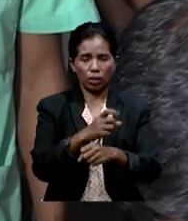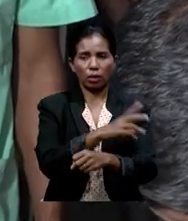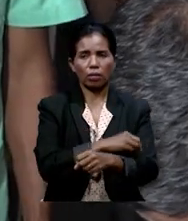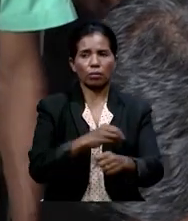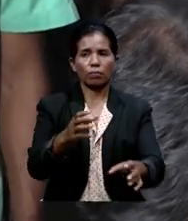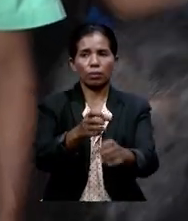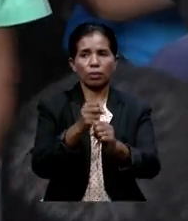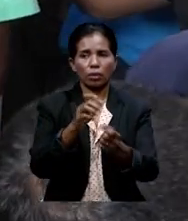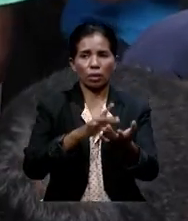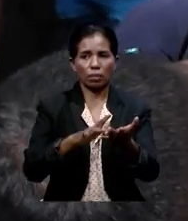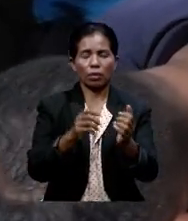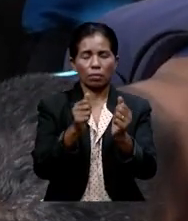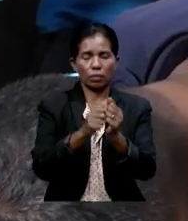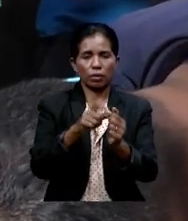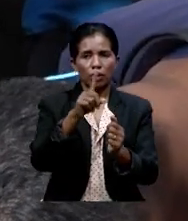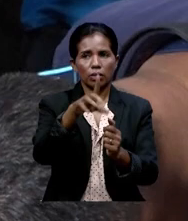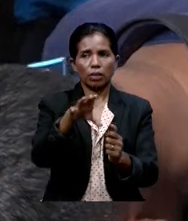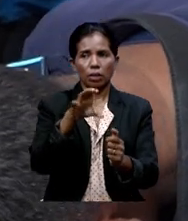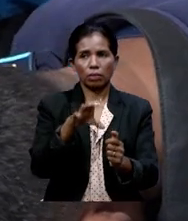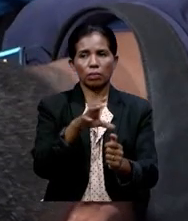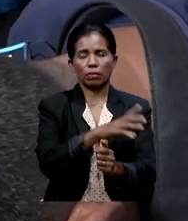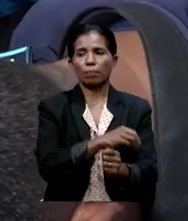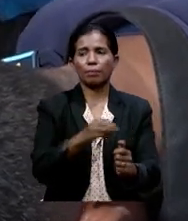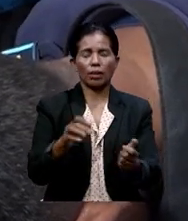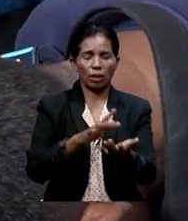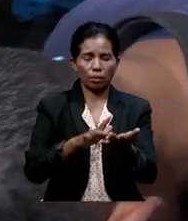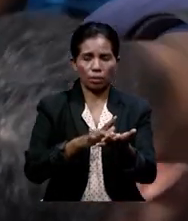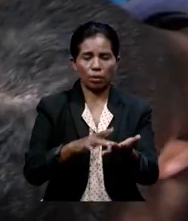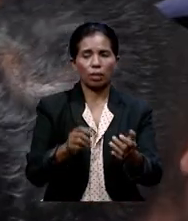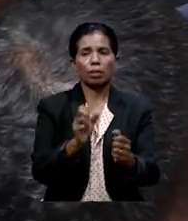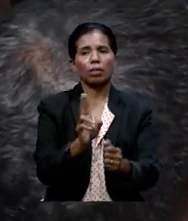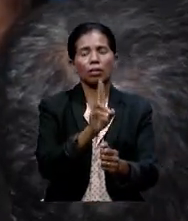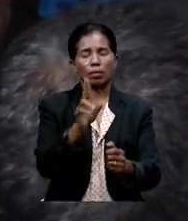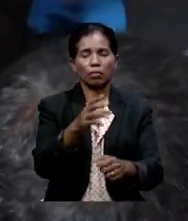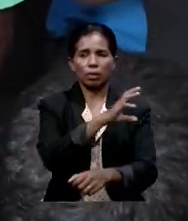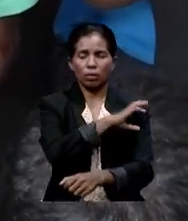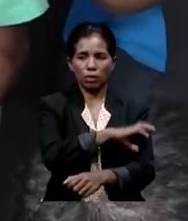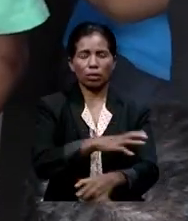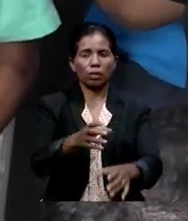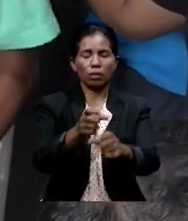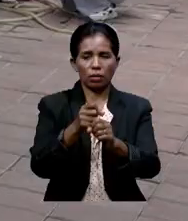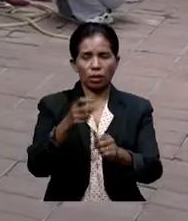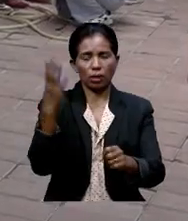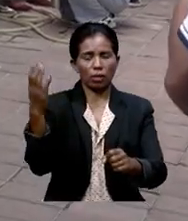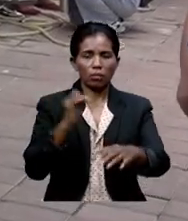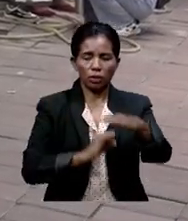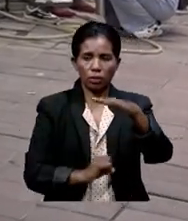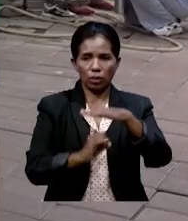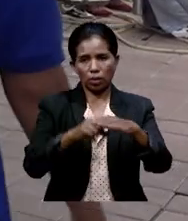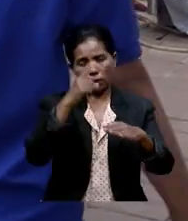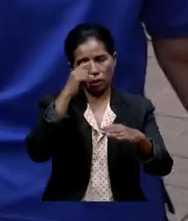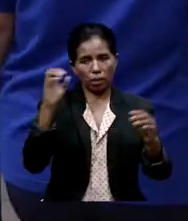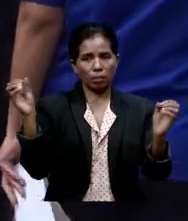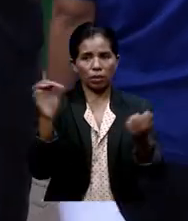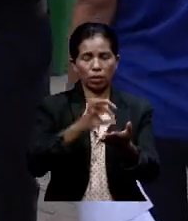ai moruk aitematus ida ho brancas ida. Ai moruk ho brancas nebe autoridade segurança prende, considera ilegal, tambala